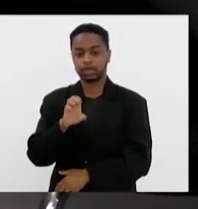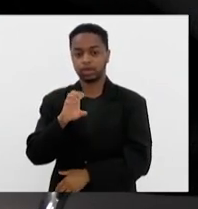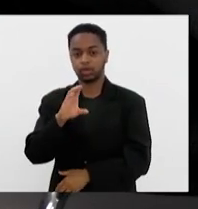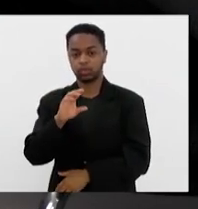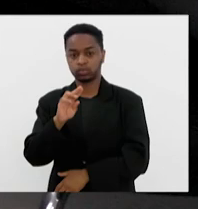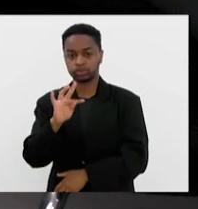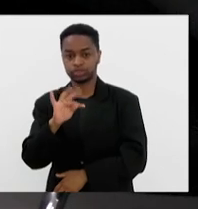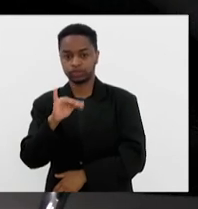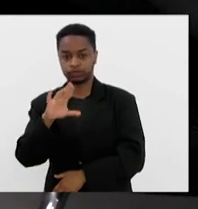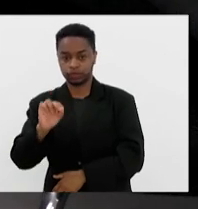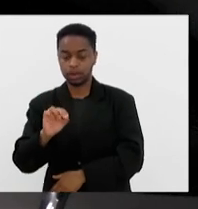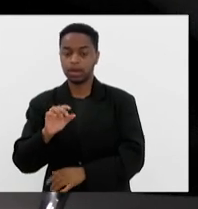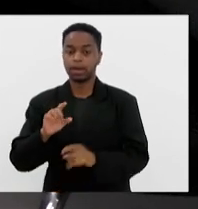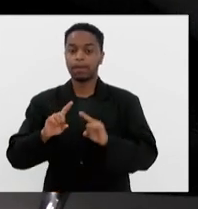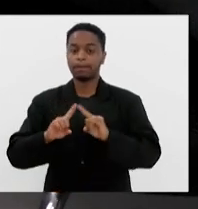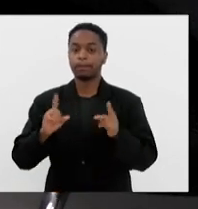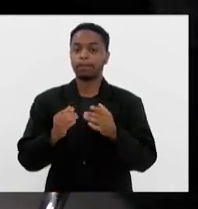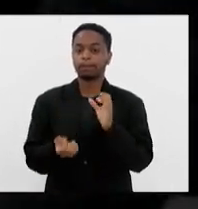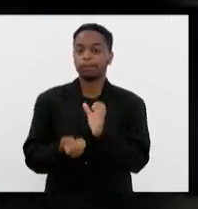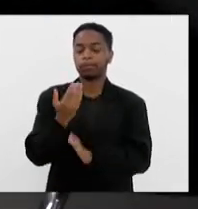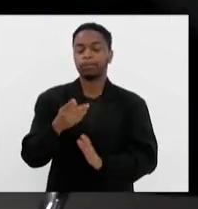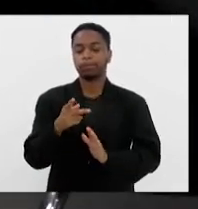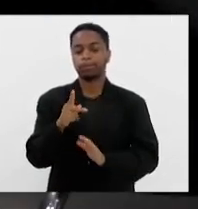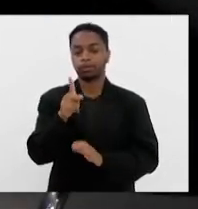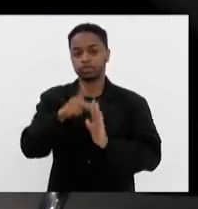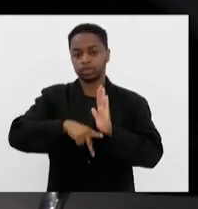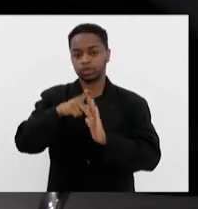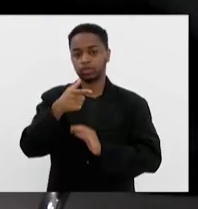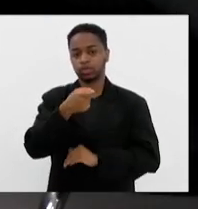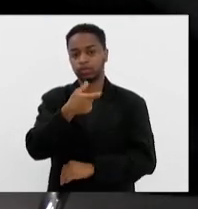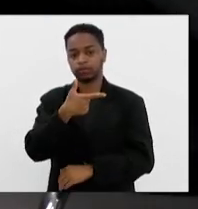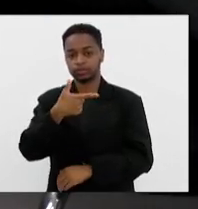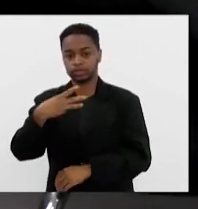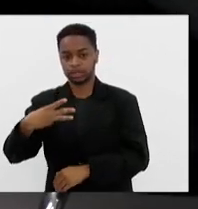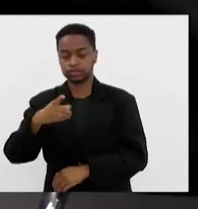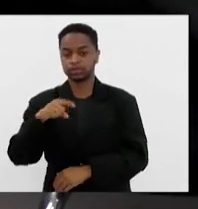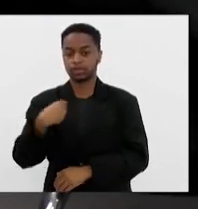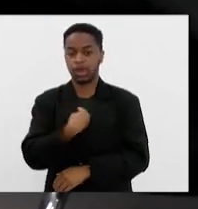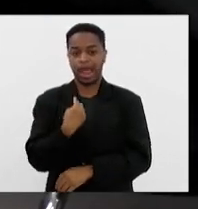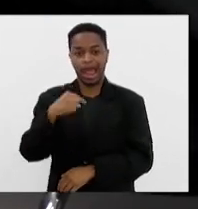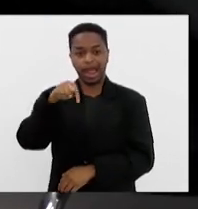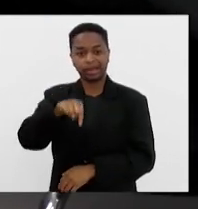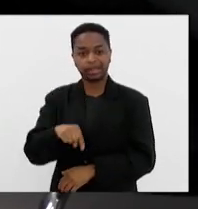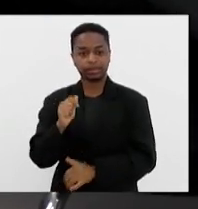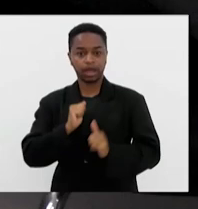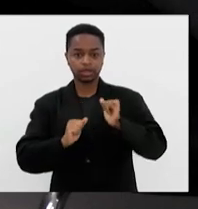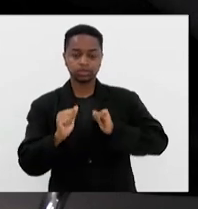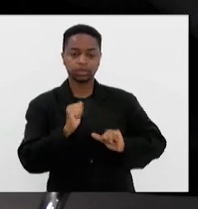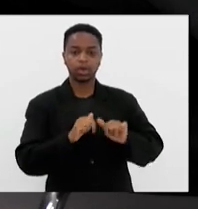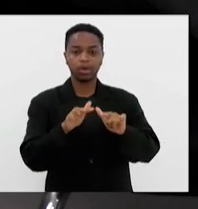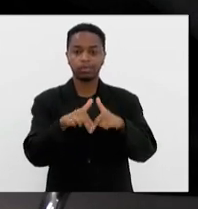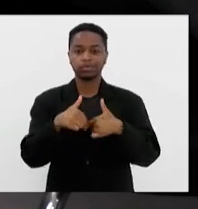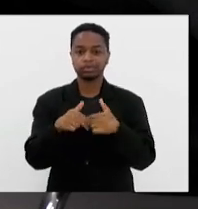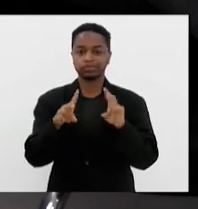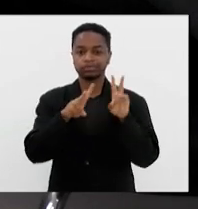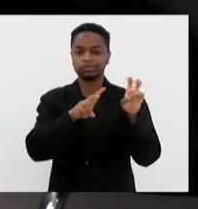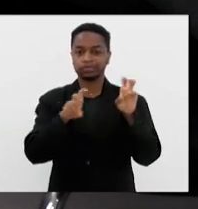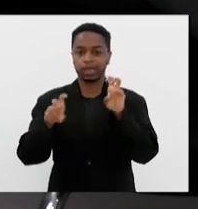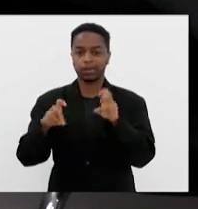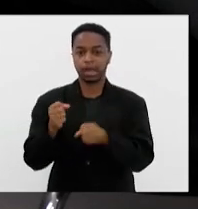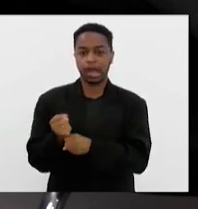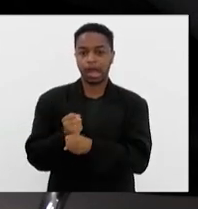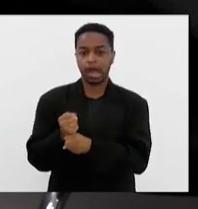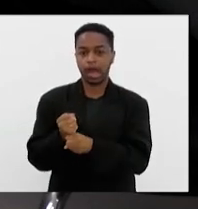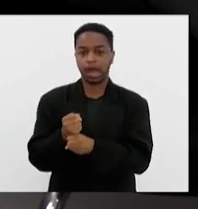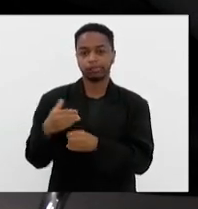em 2023. A gente estava aqui na ansiedade, por causa do princípio da anualidade, que